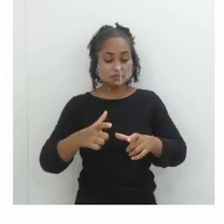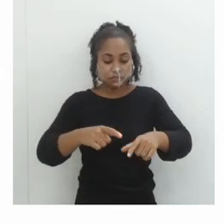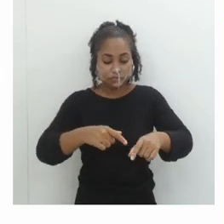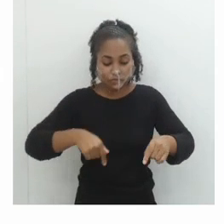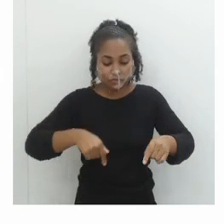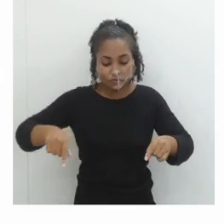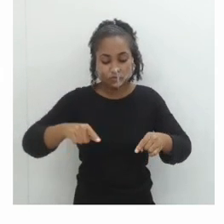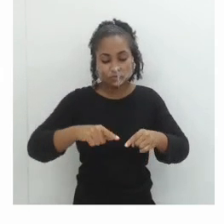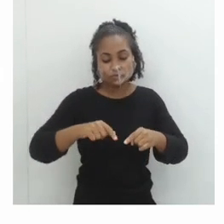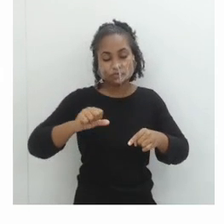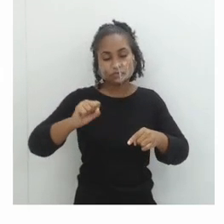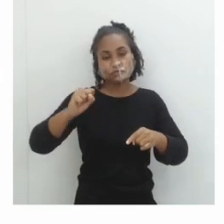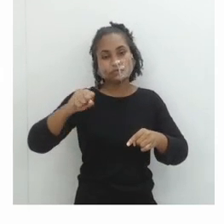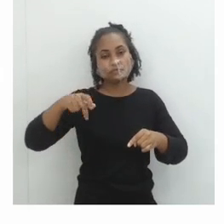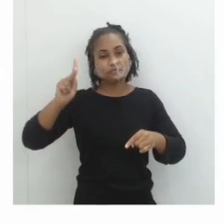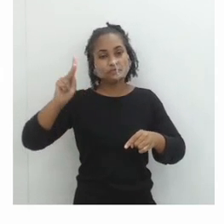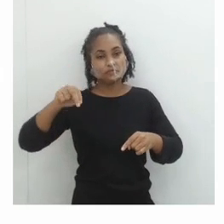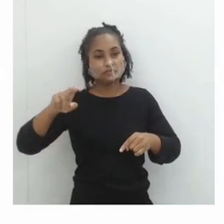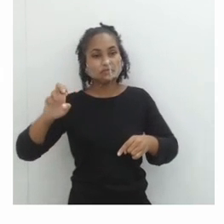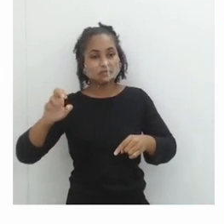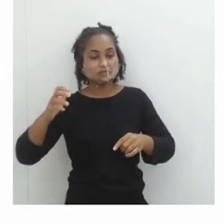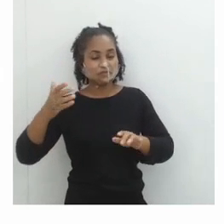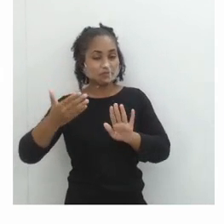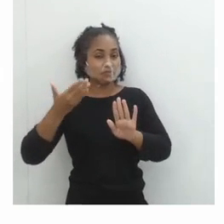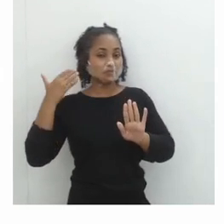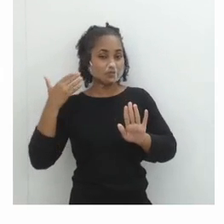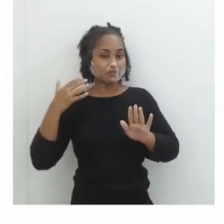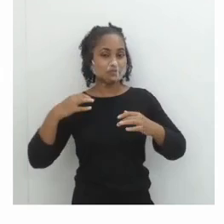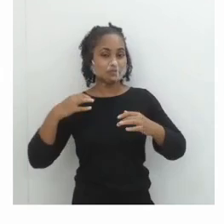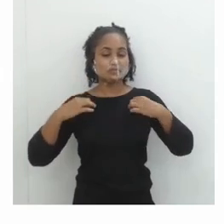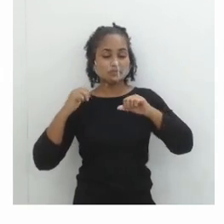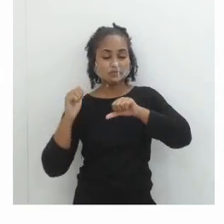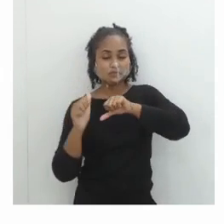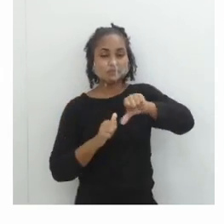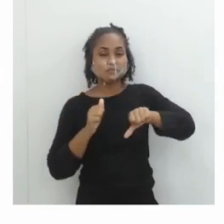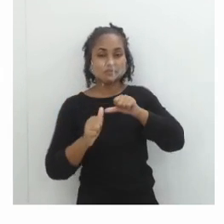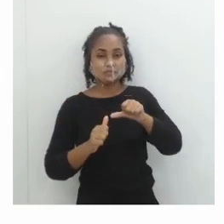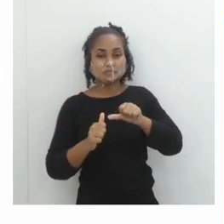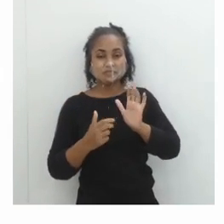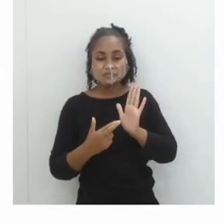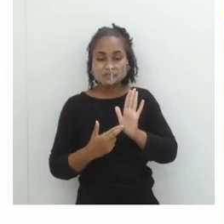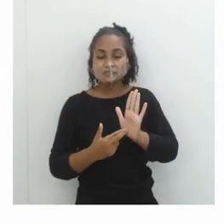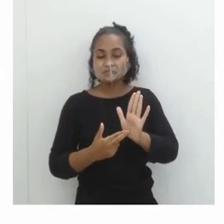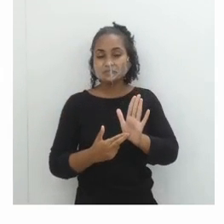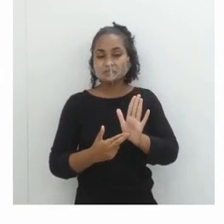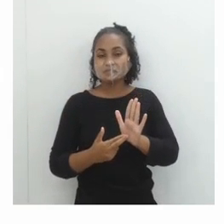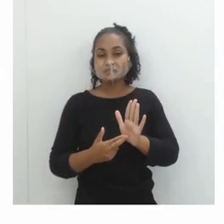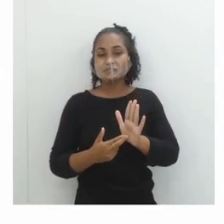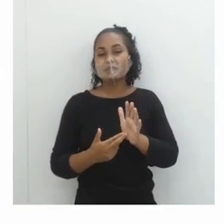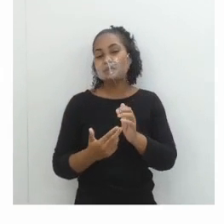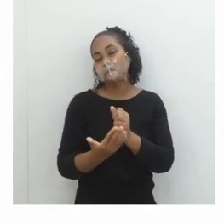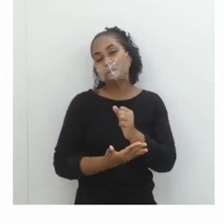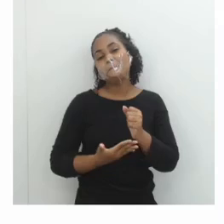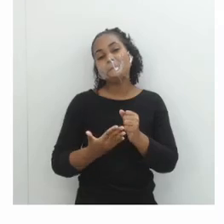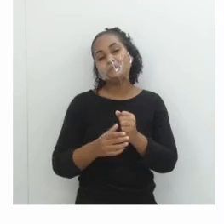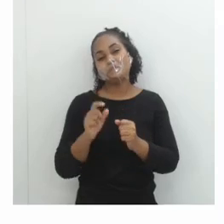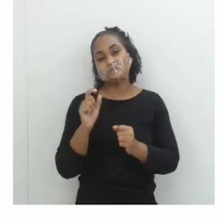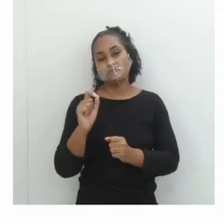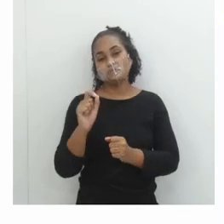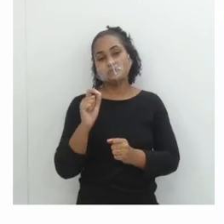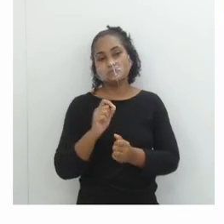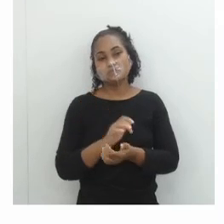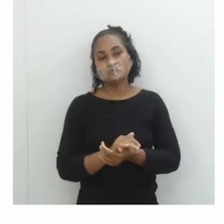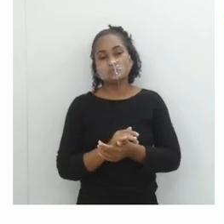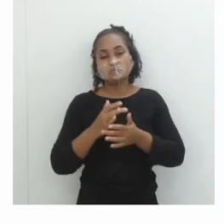fica o esquênio, que é onde eles trocavam de roupa. Essa daí é uma representação básica do que é